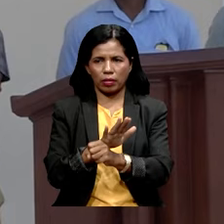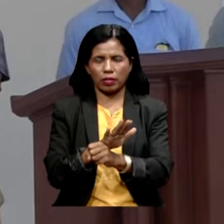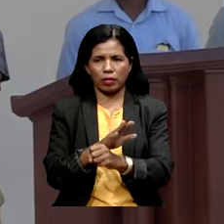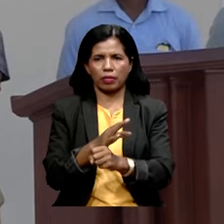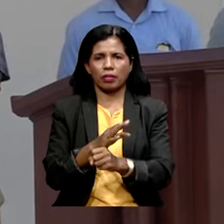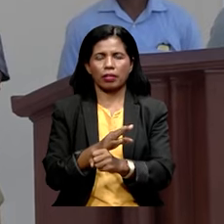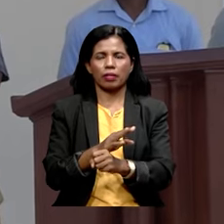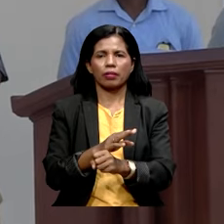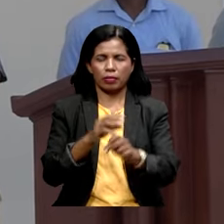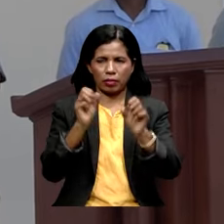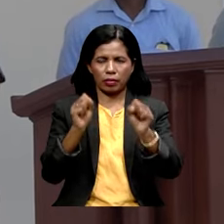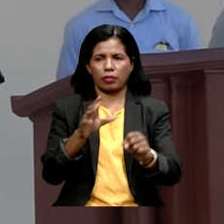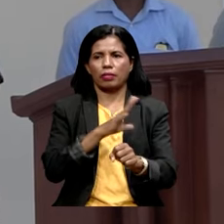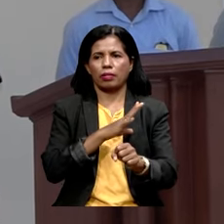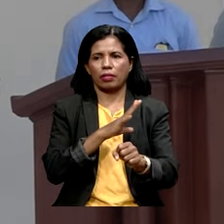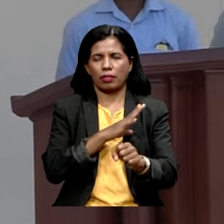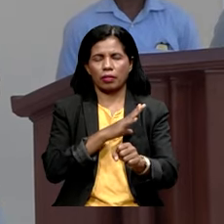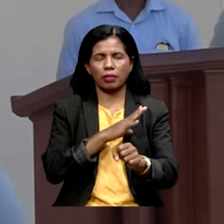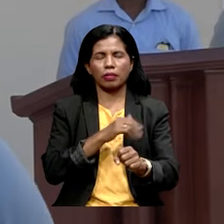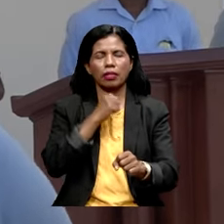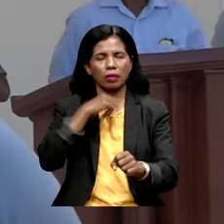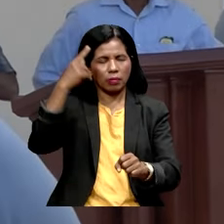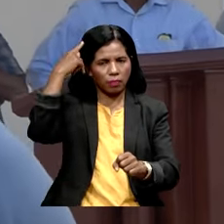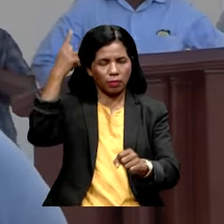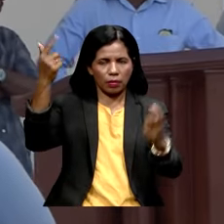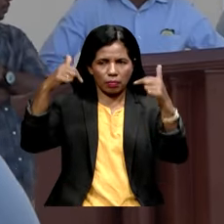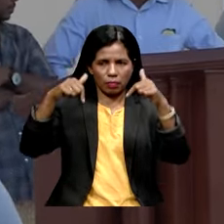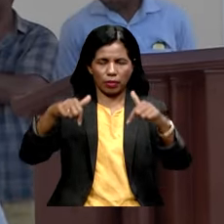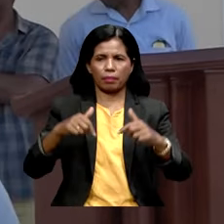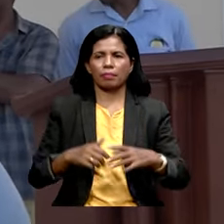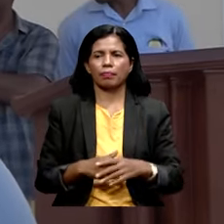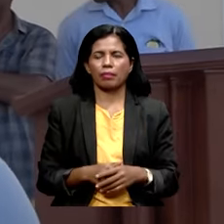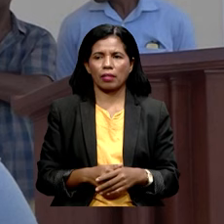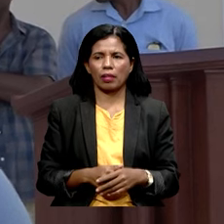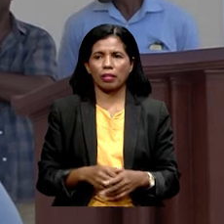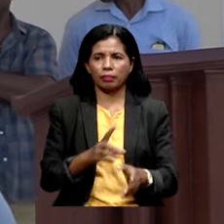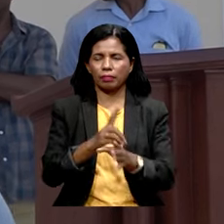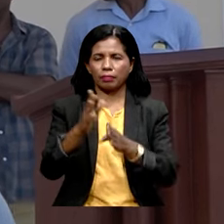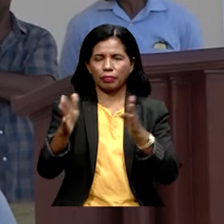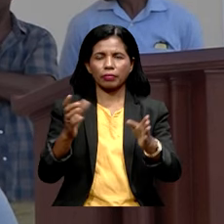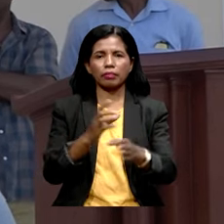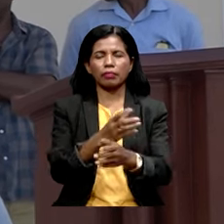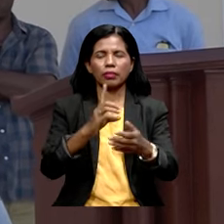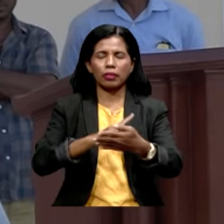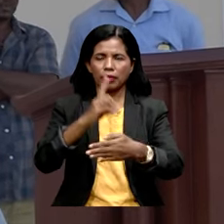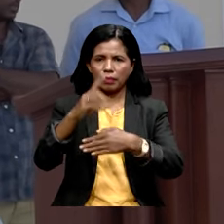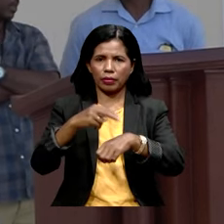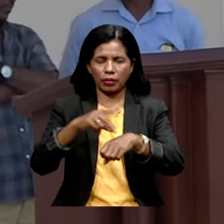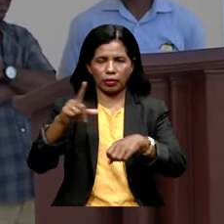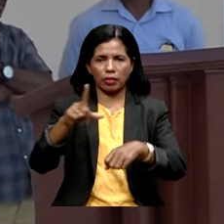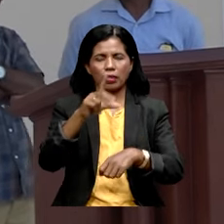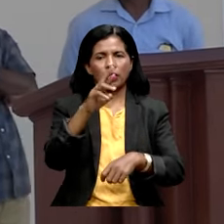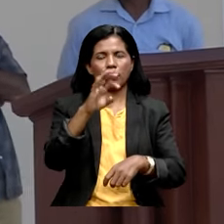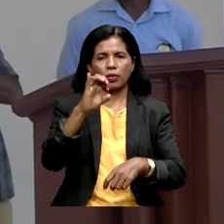hudi hein sua santidade Papa Tomaya. Diretor Agência de Desenvolvimento Nacional Rui Lourenço